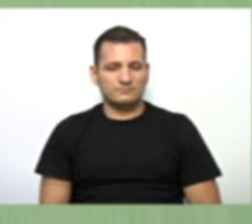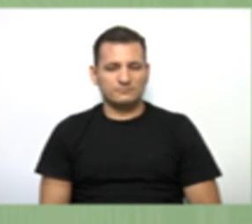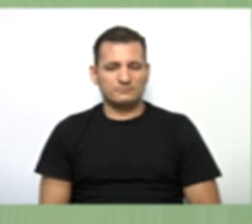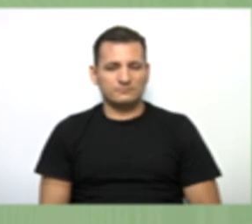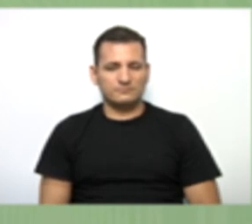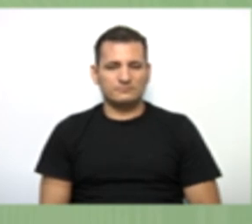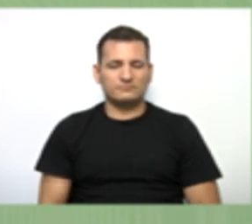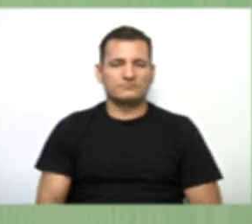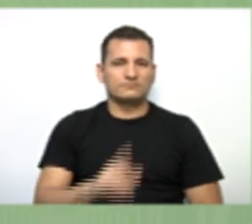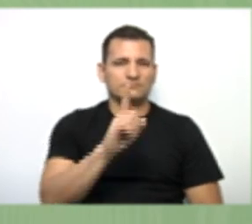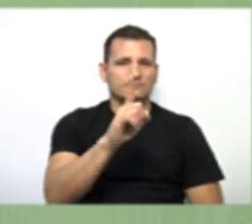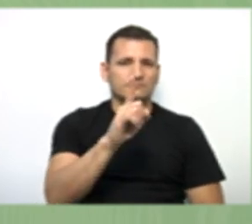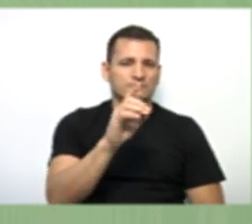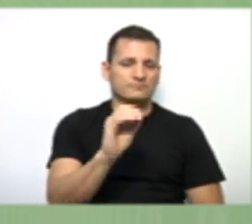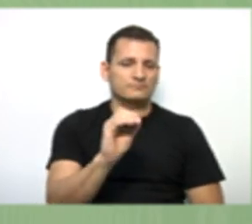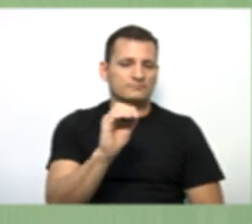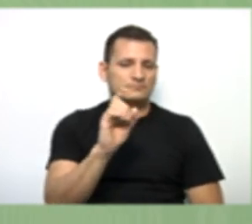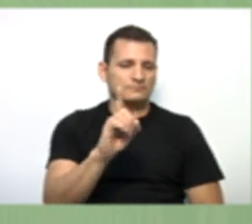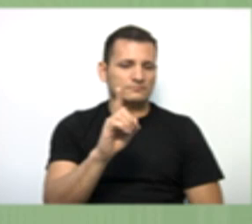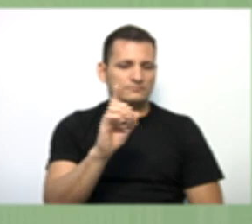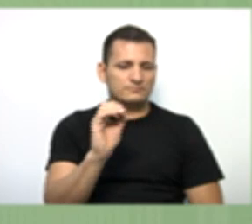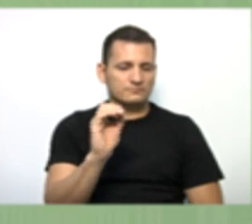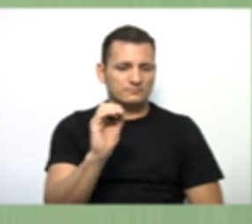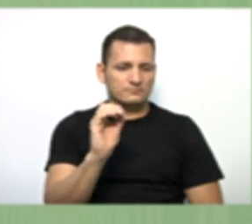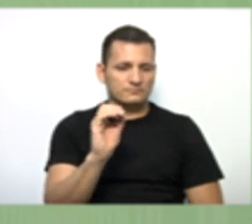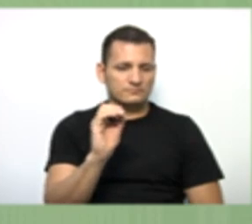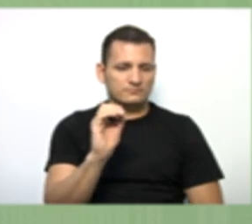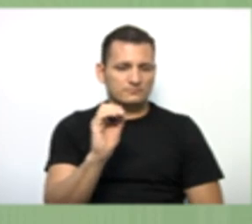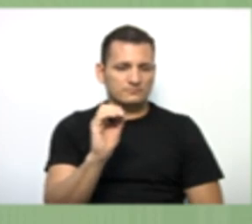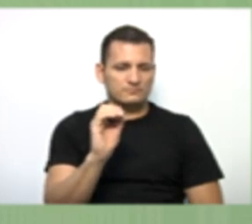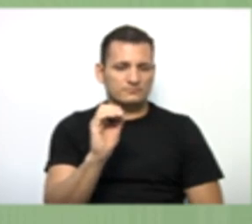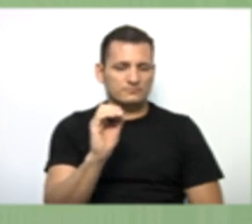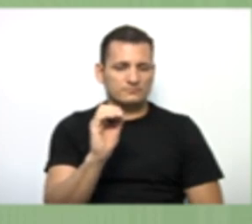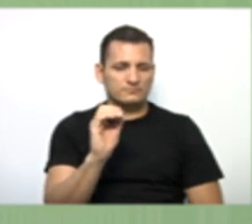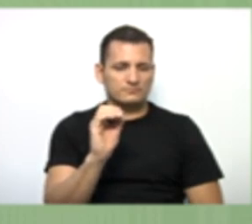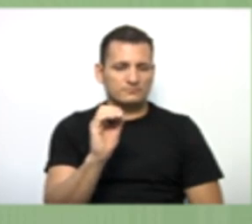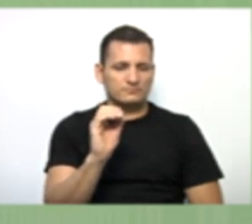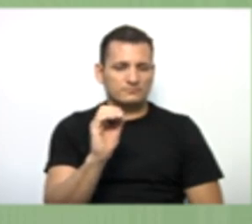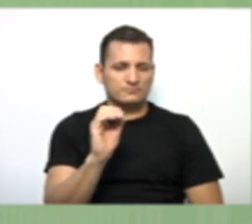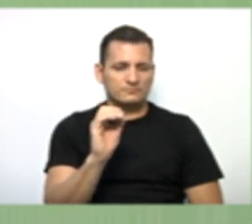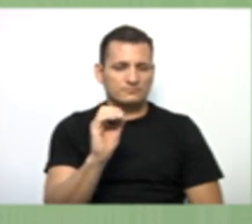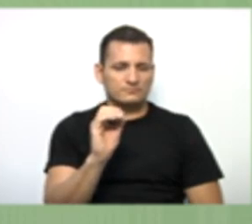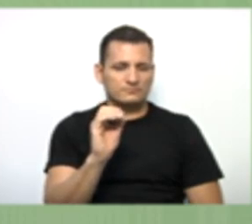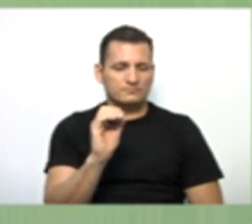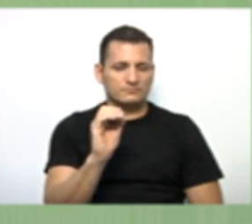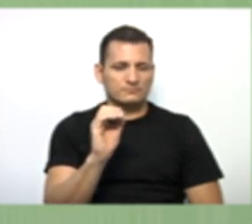1010, que é igual a. Deixa eu ver se um 0 é. Vai dar 10, que corresponde à letra A.